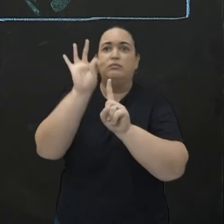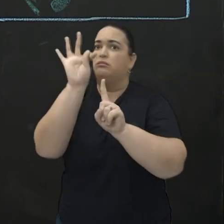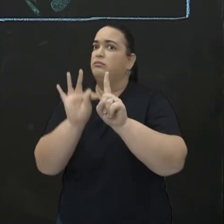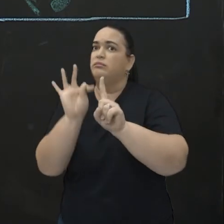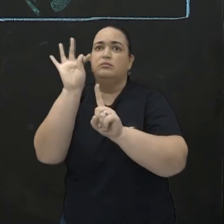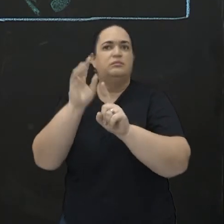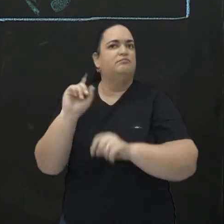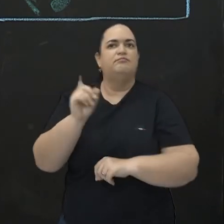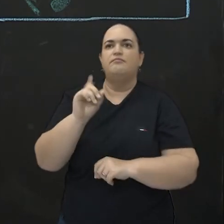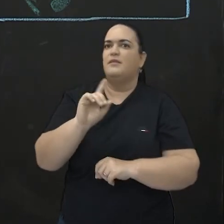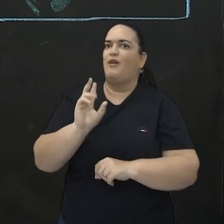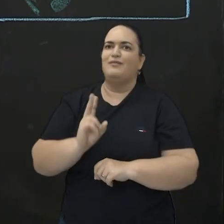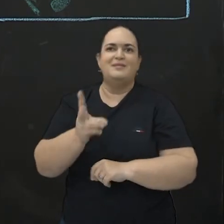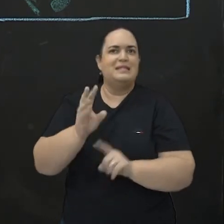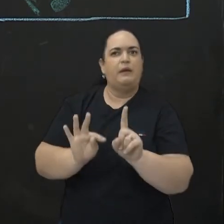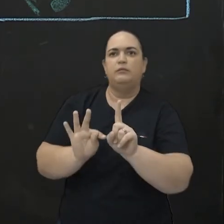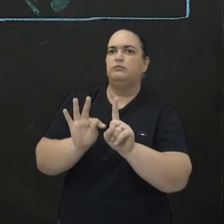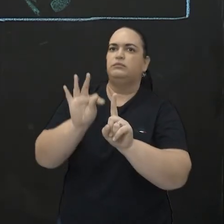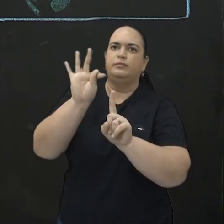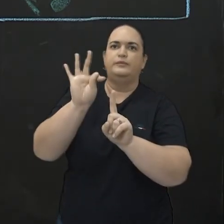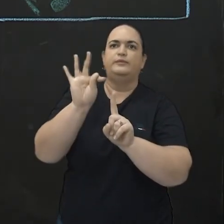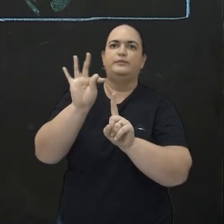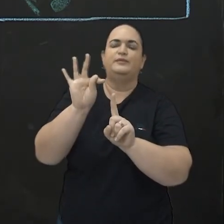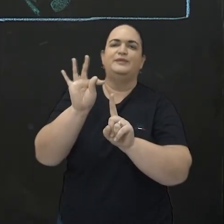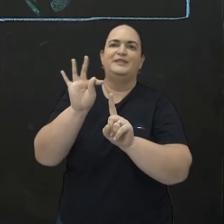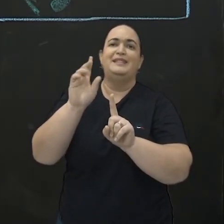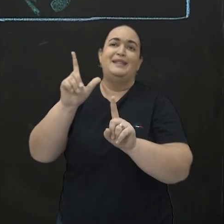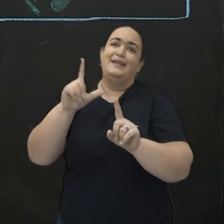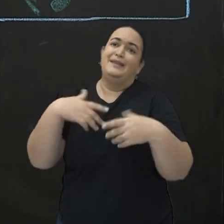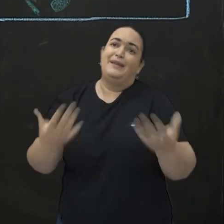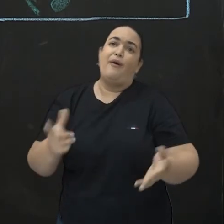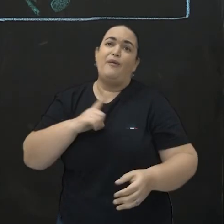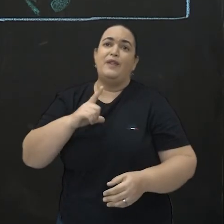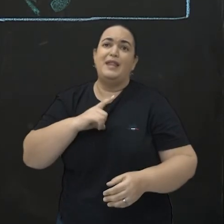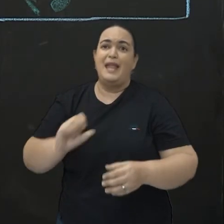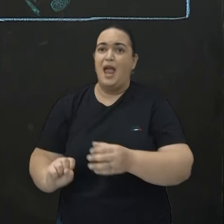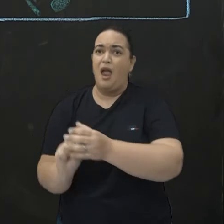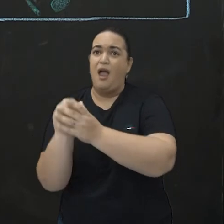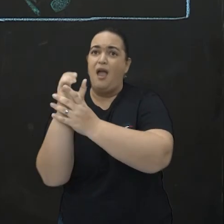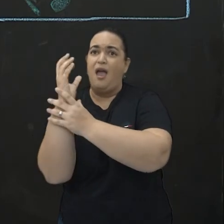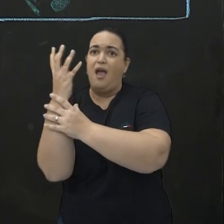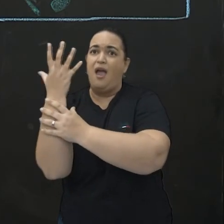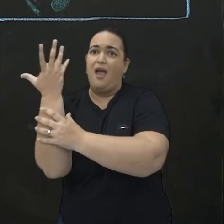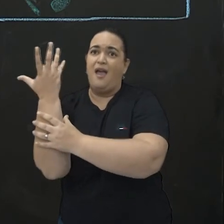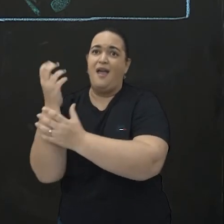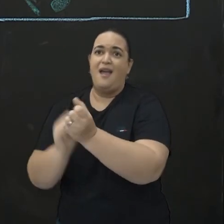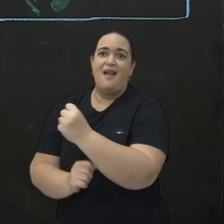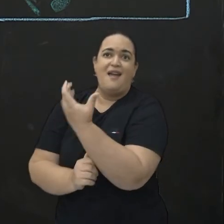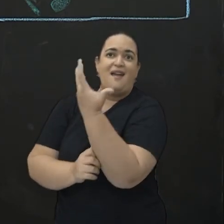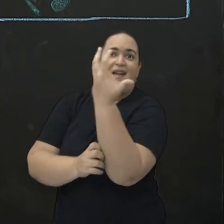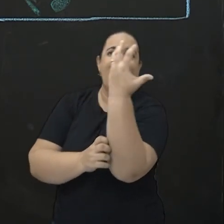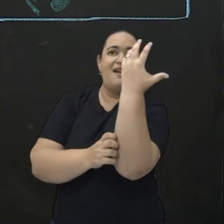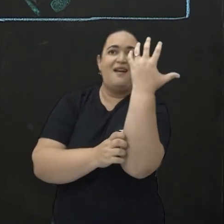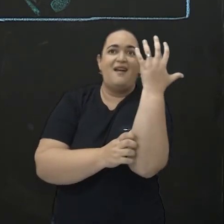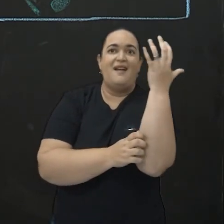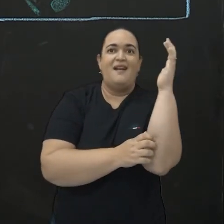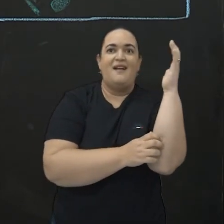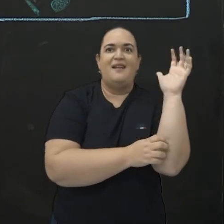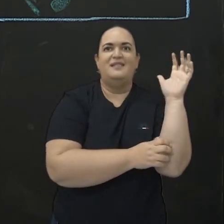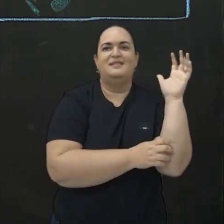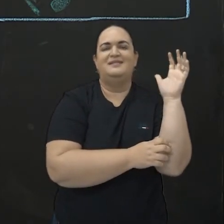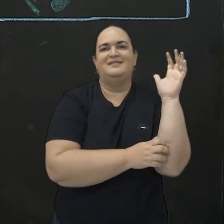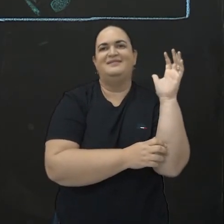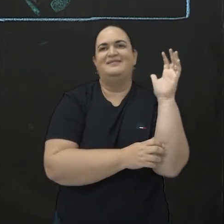tempo. Assim, vai ter a formação da floresta de Equador, floresta